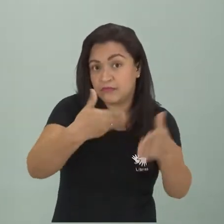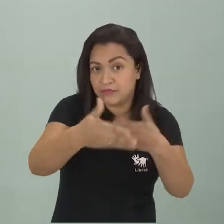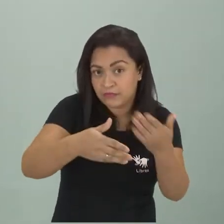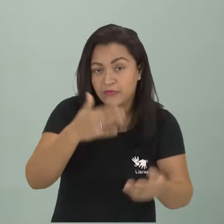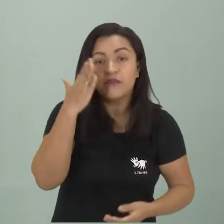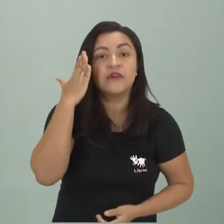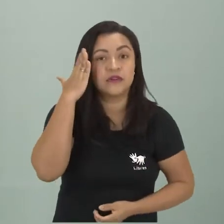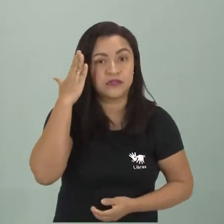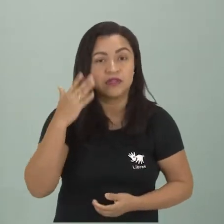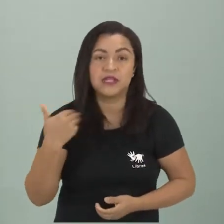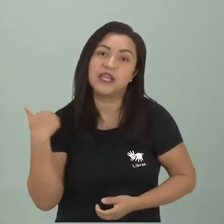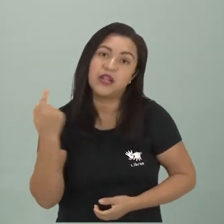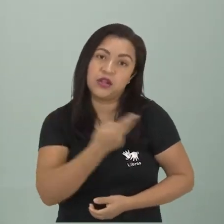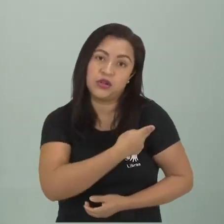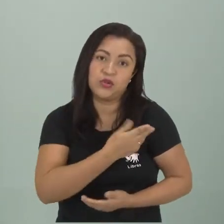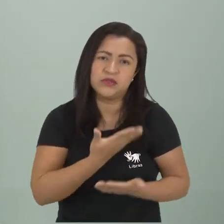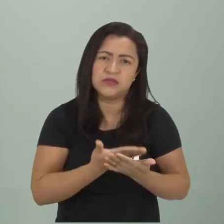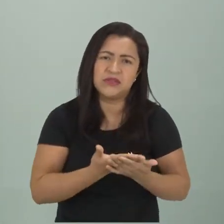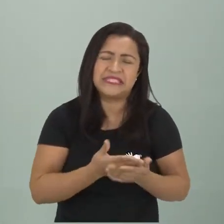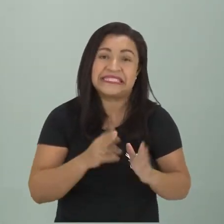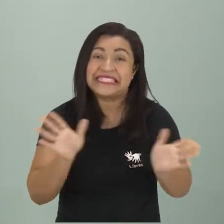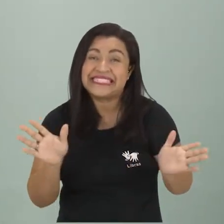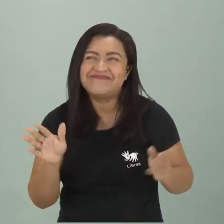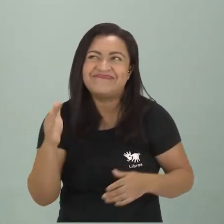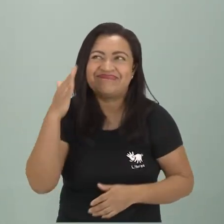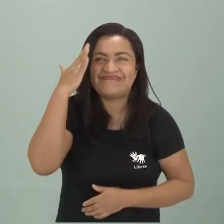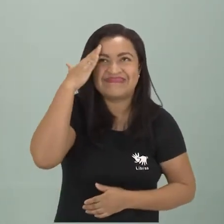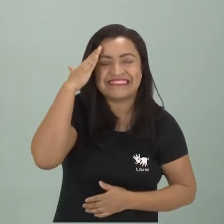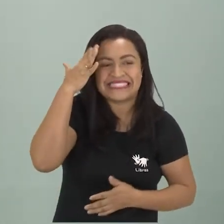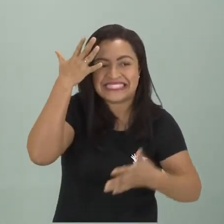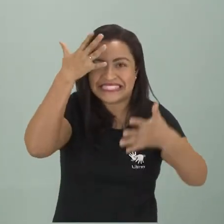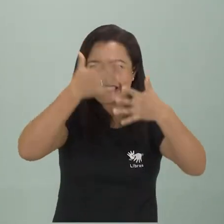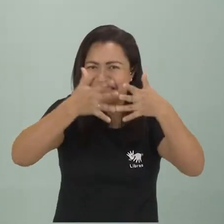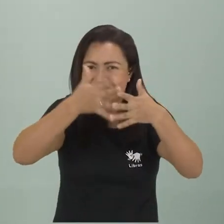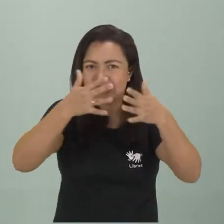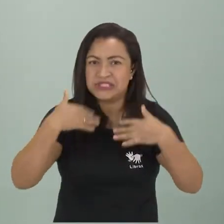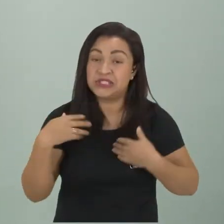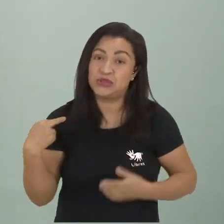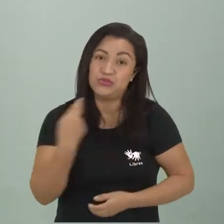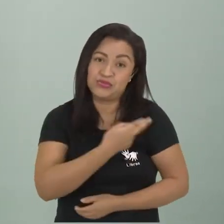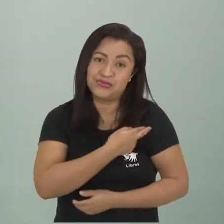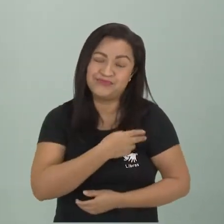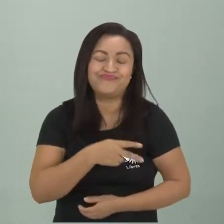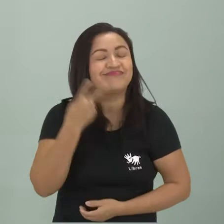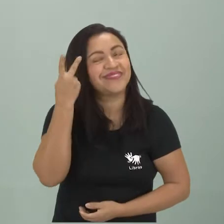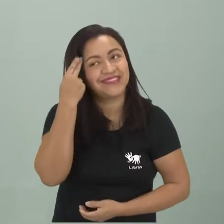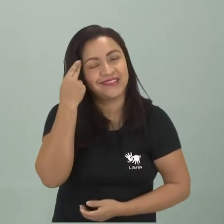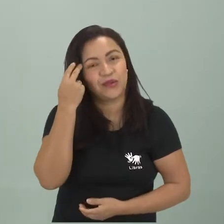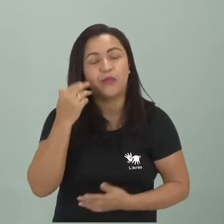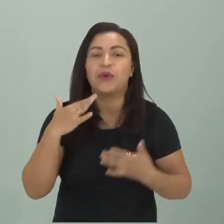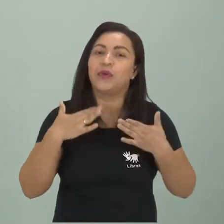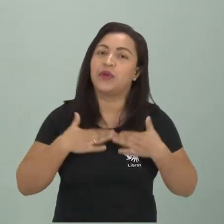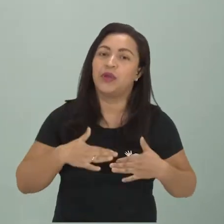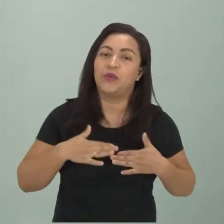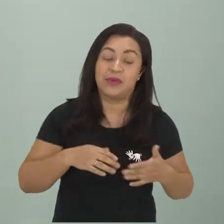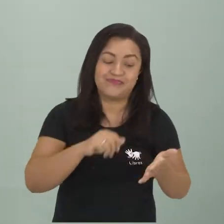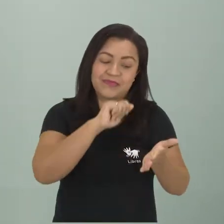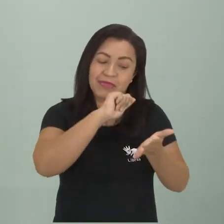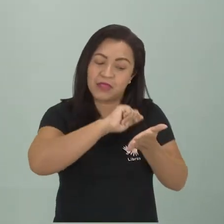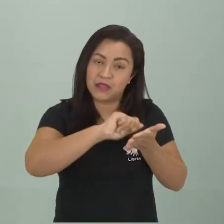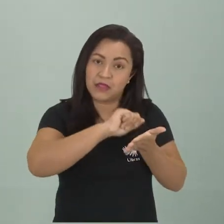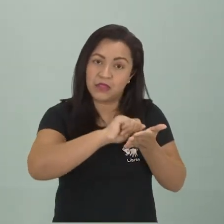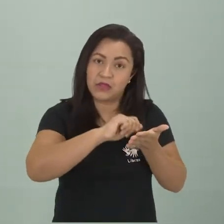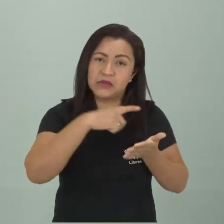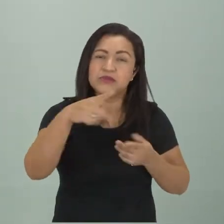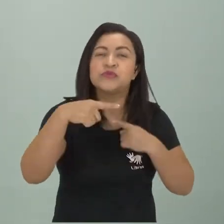aula. Não vai conseguir entender tudo porque tem dúvidas? Algo completamente normal. Anote as suas